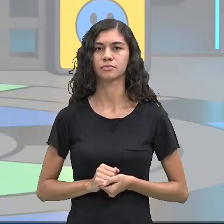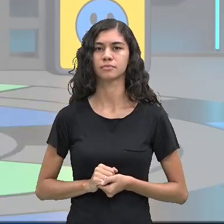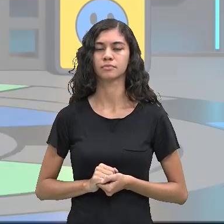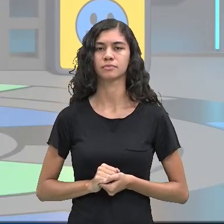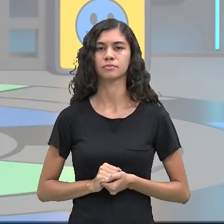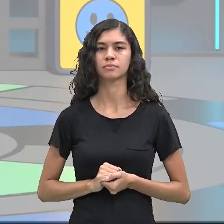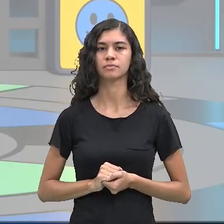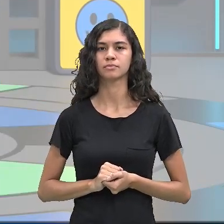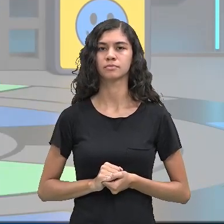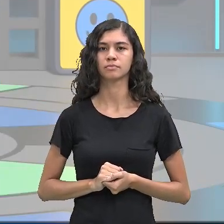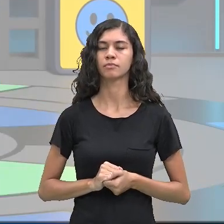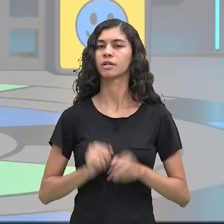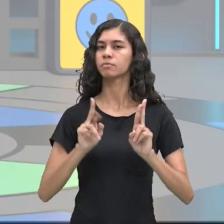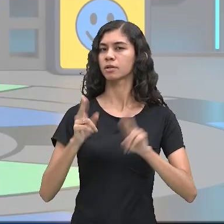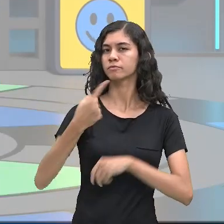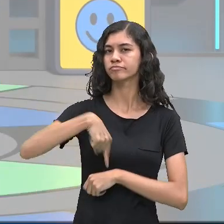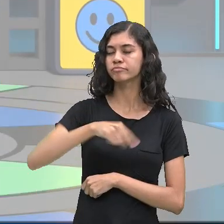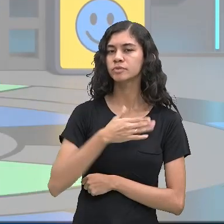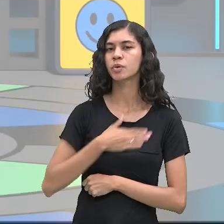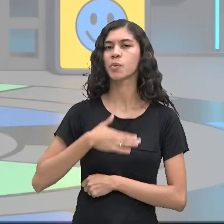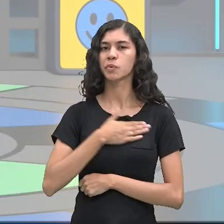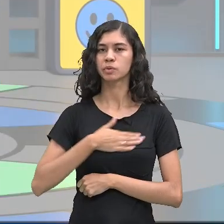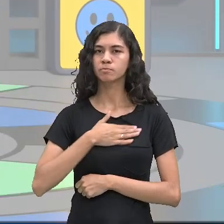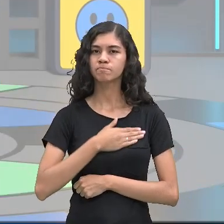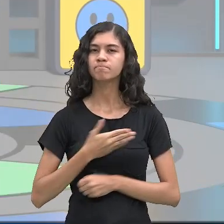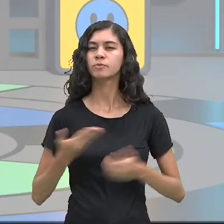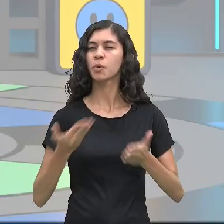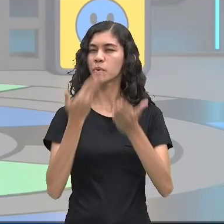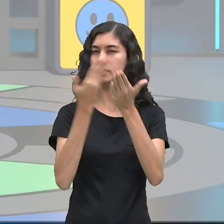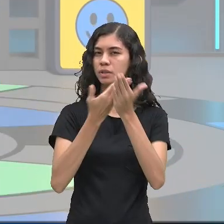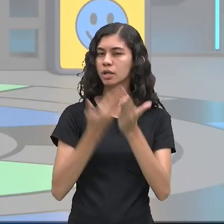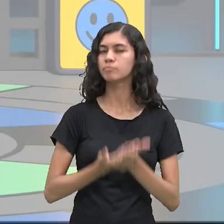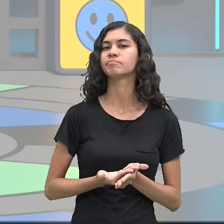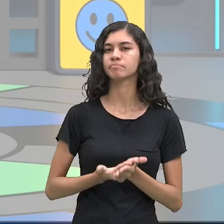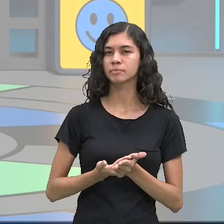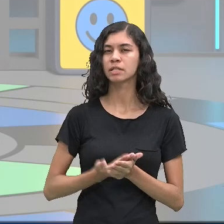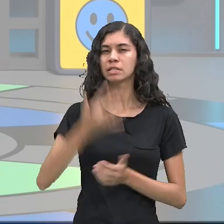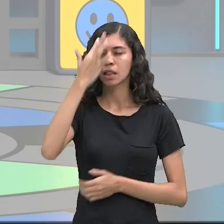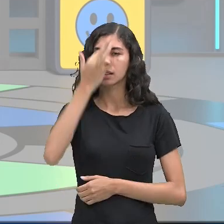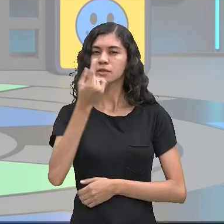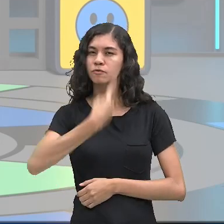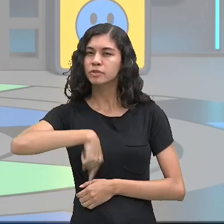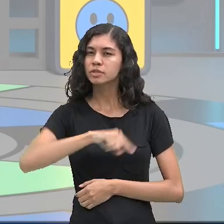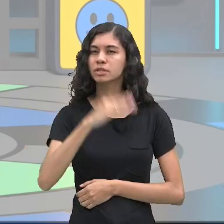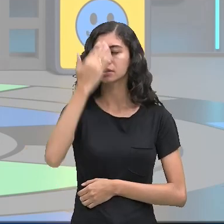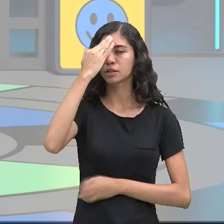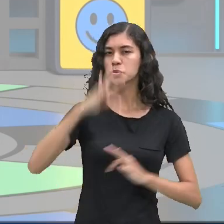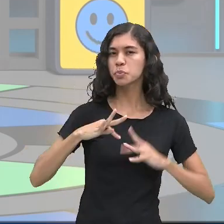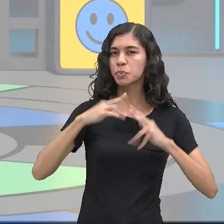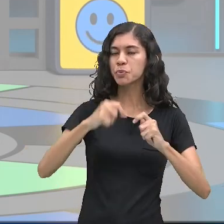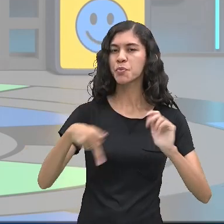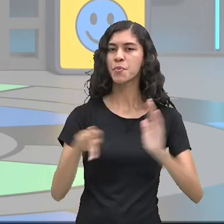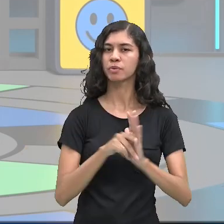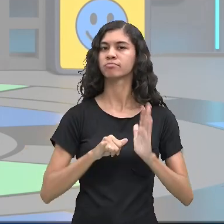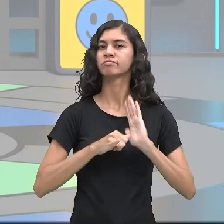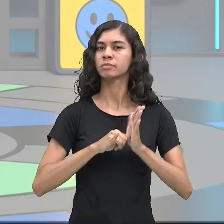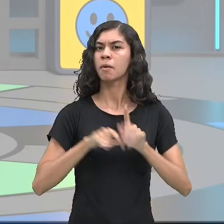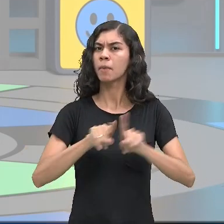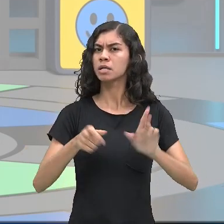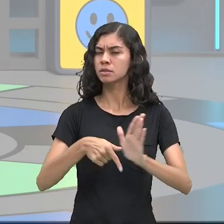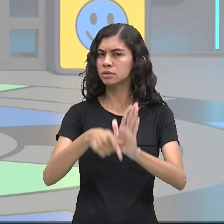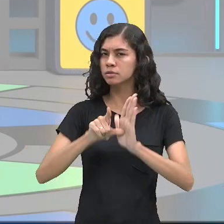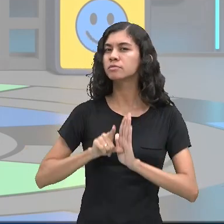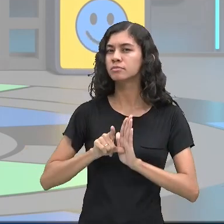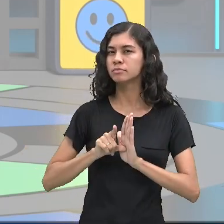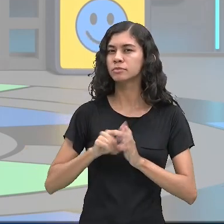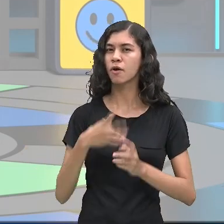Isso aí, pessoal. Espero que você tenha gostado do nosso aulão. Com certeza entendeu tudo sobre os geradores. Ei, mas antes de ir, bora